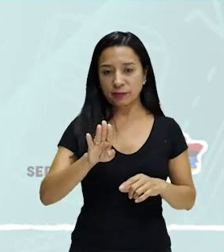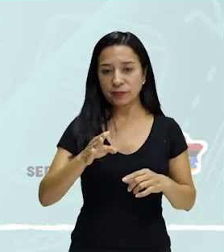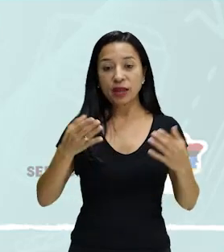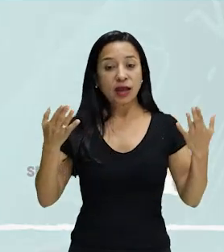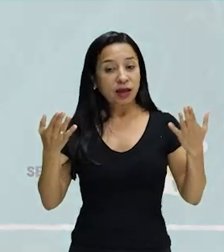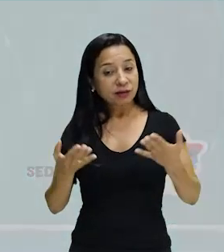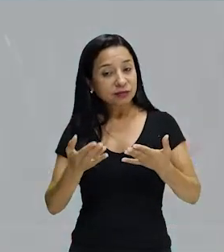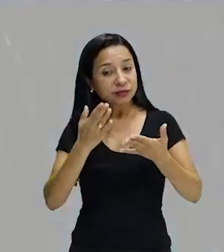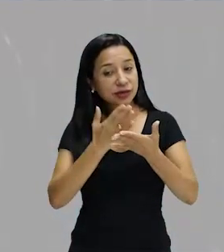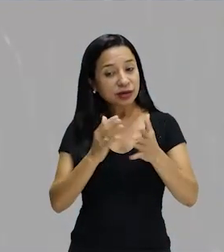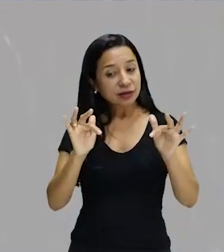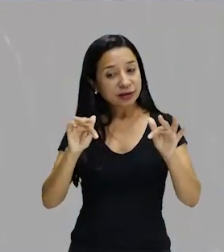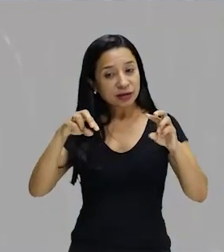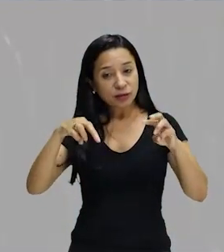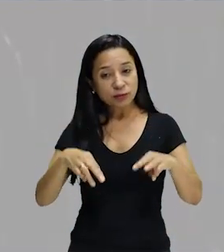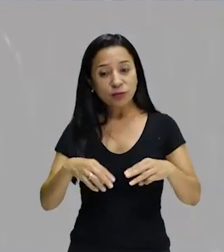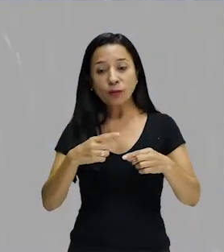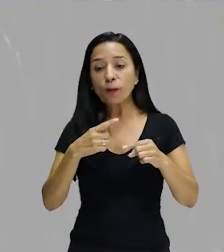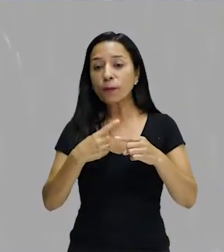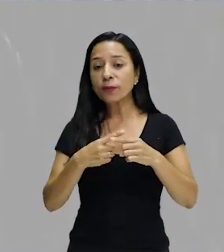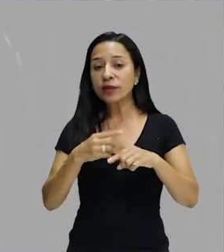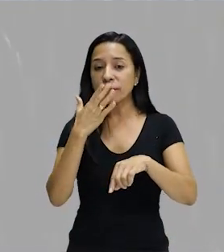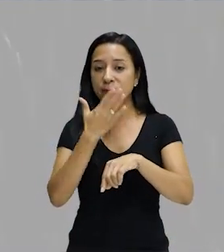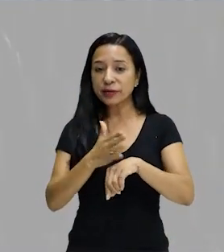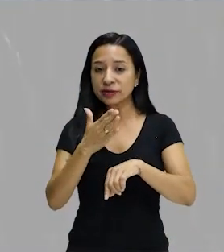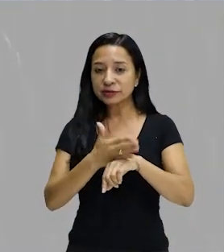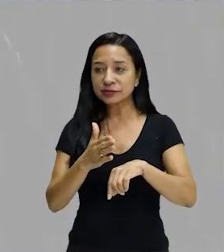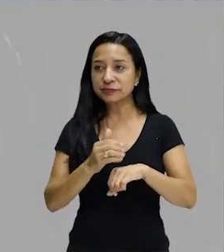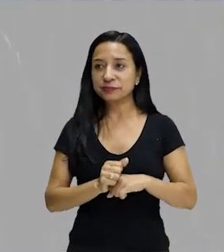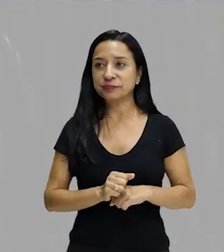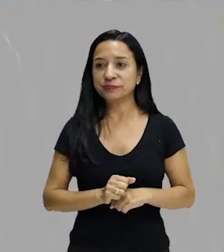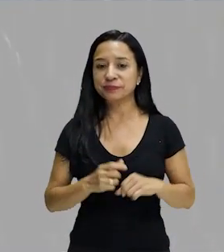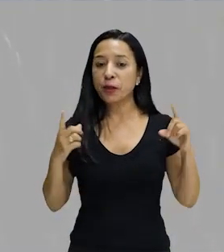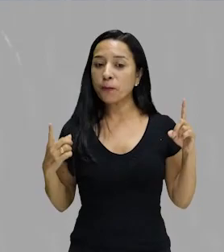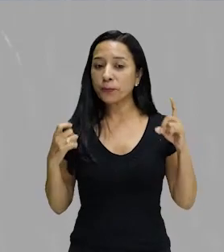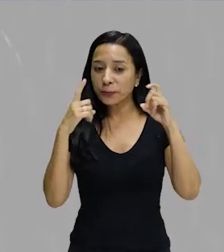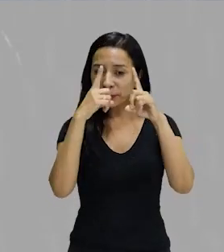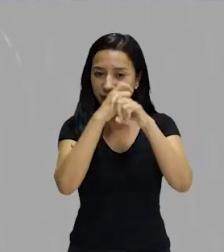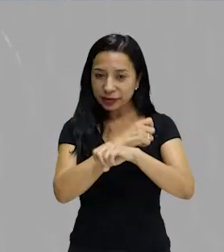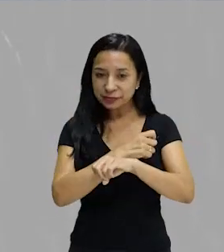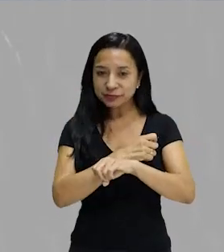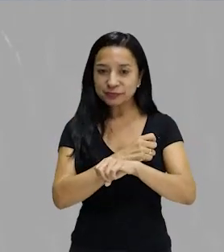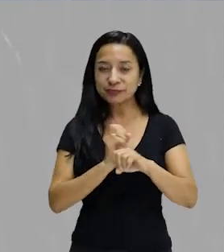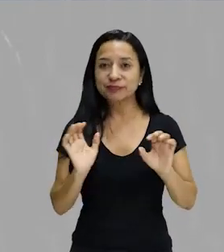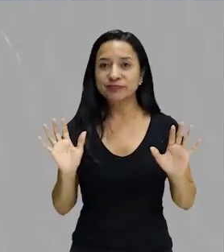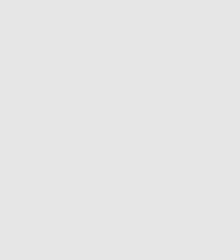eu fico por aqui, porque exercícios vocês já sabem. Compliquei?